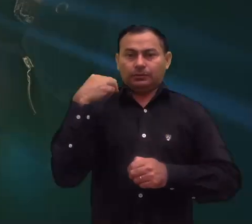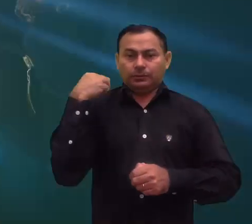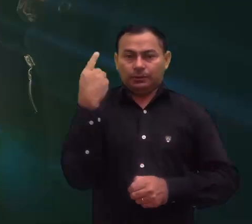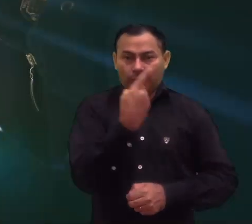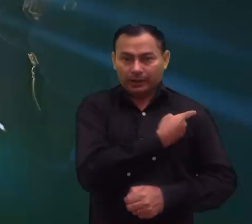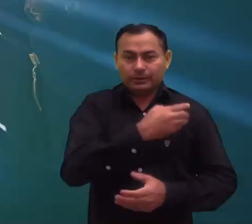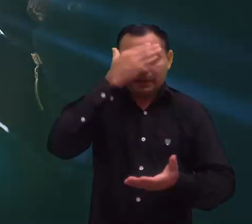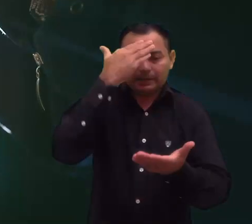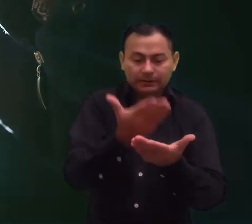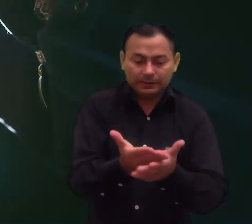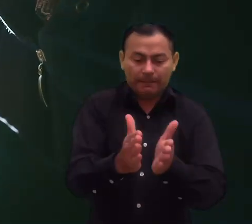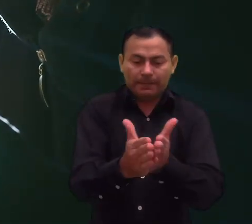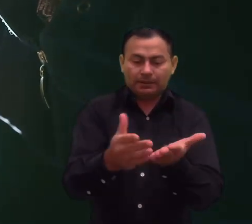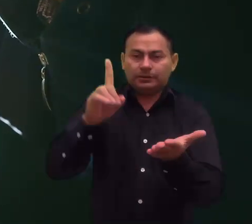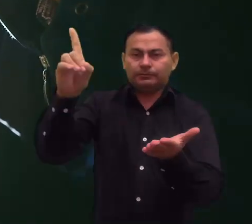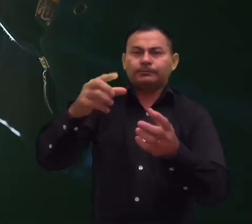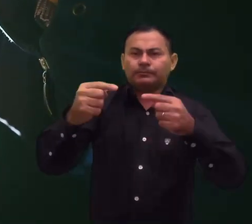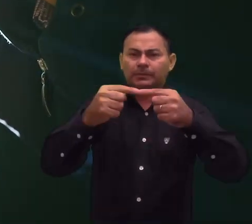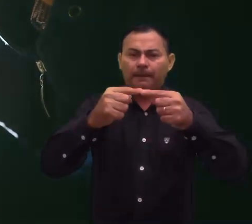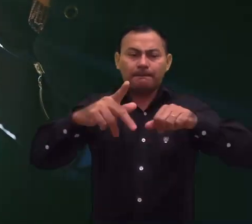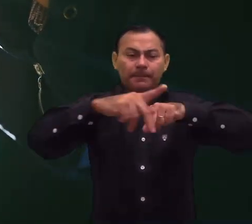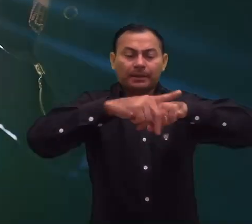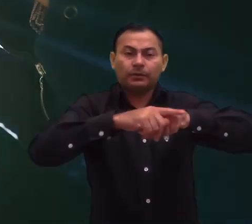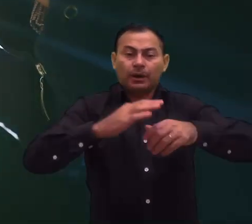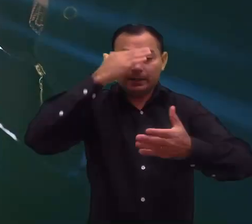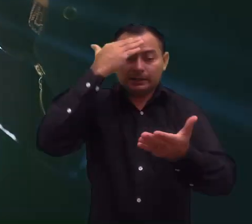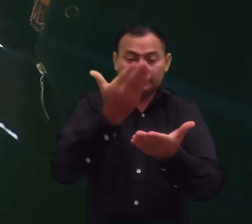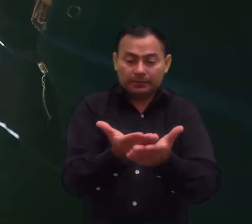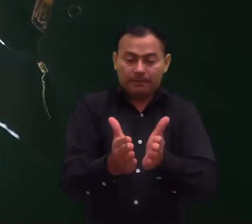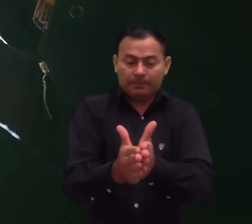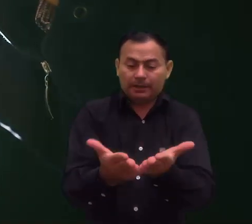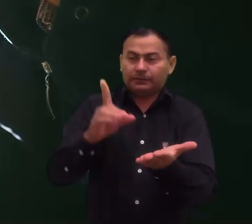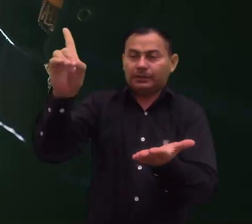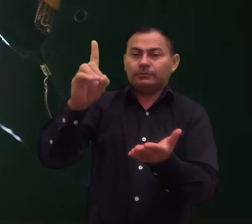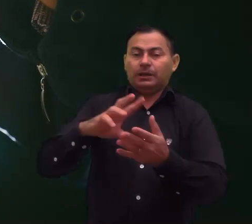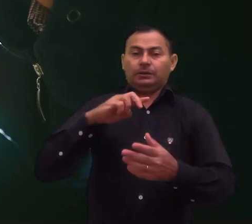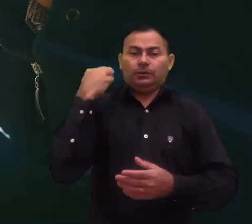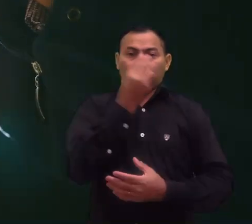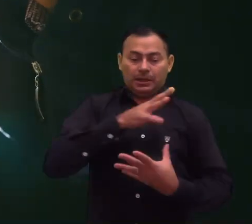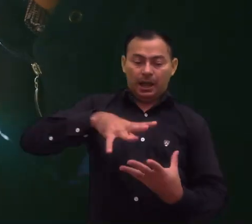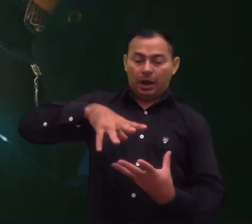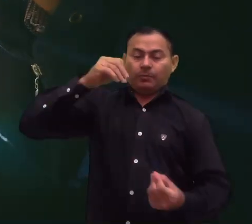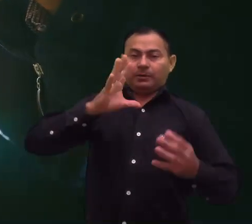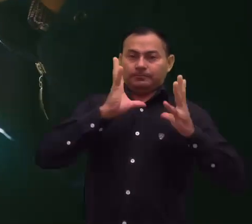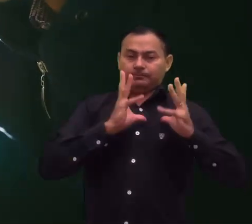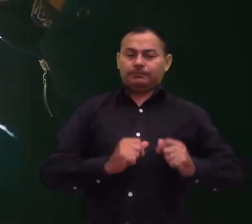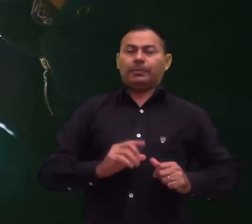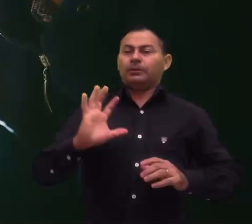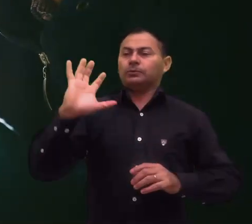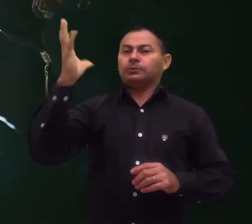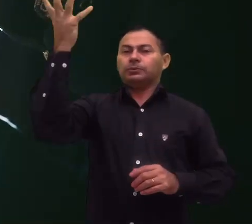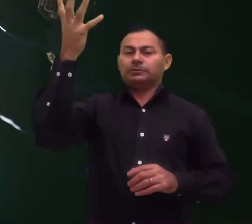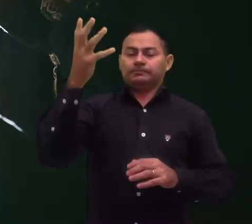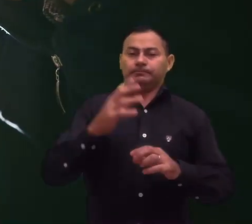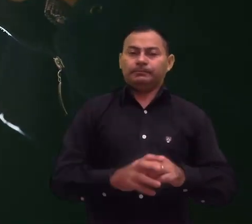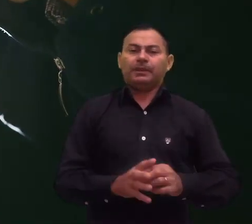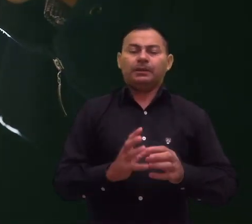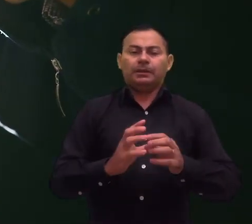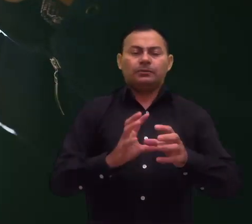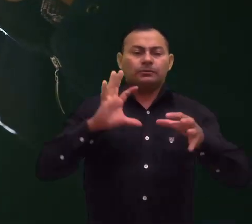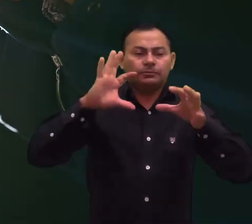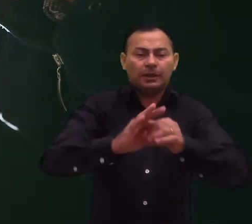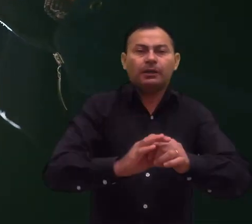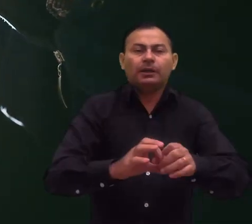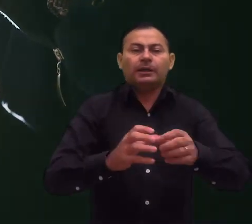nós quando cremos na palavra de Deus. De acordo com Pedro, quando cremos na palavra de Deus, nossa alma foi purificada. Vários